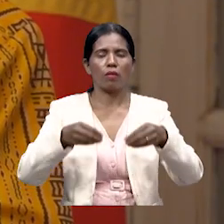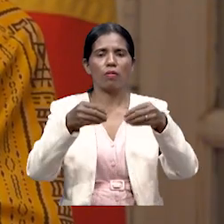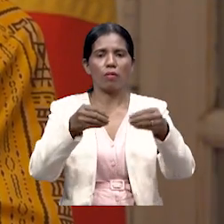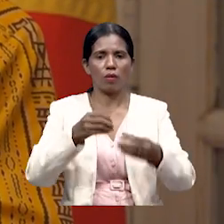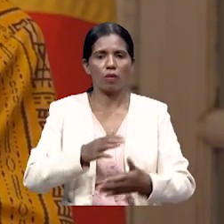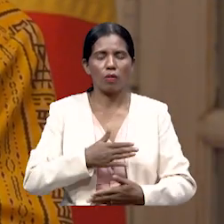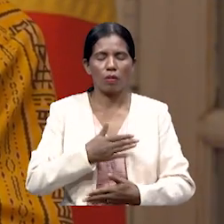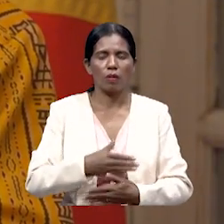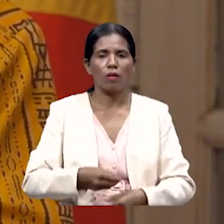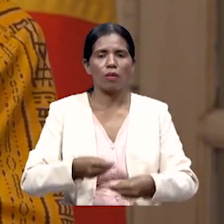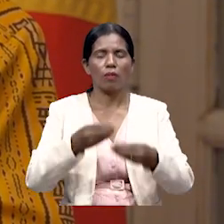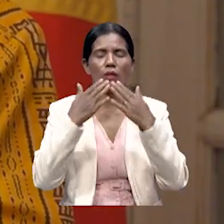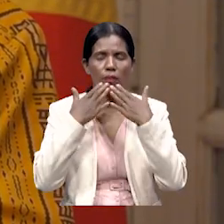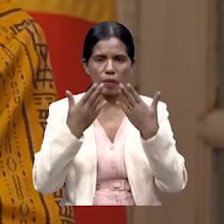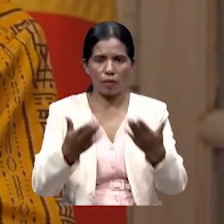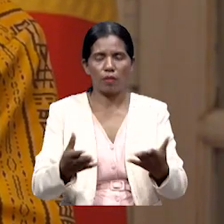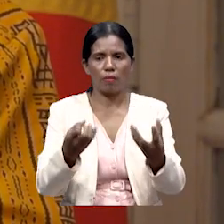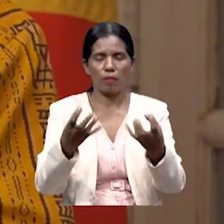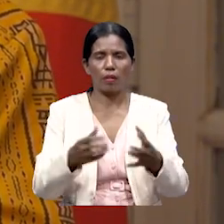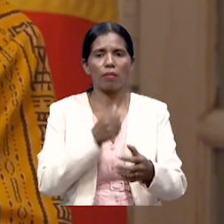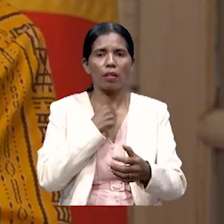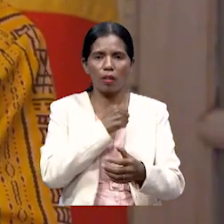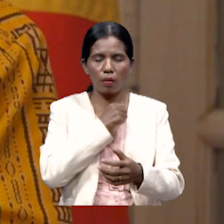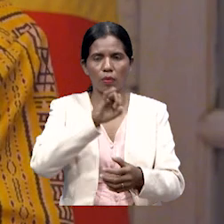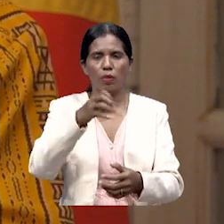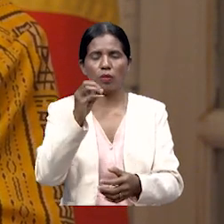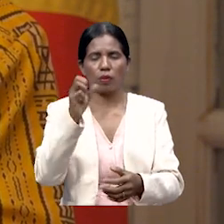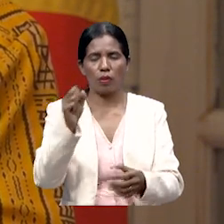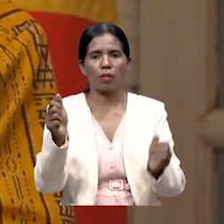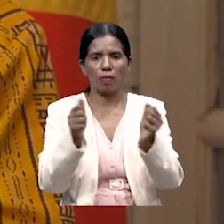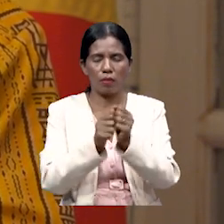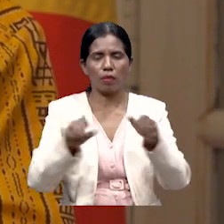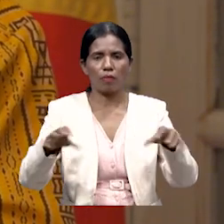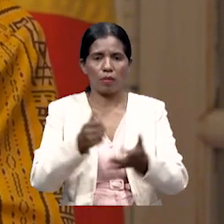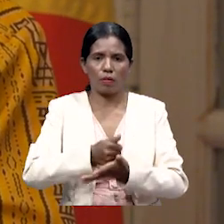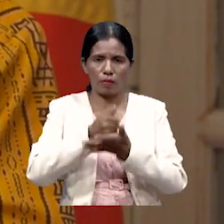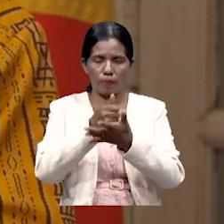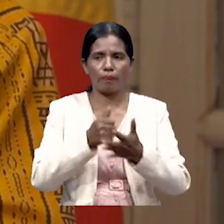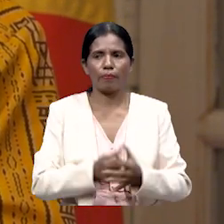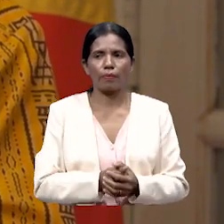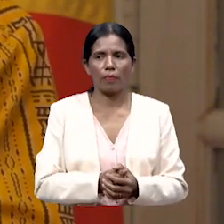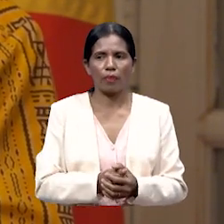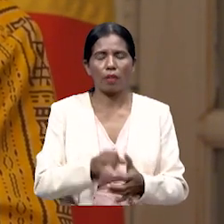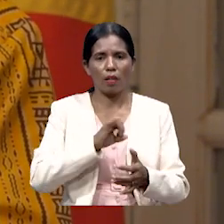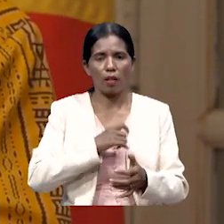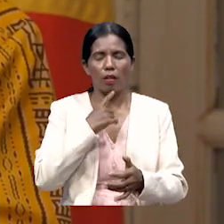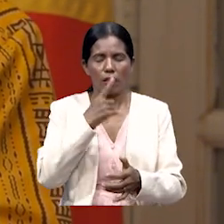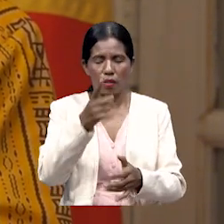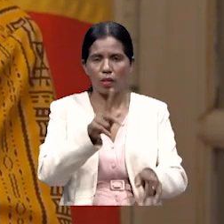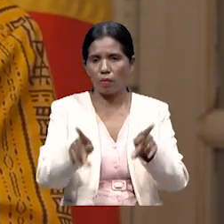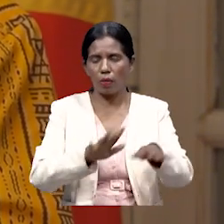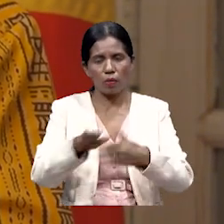contribuição, atual deve cumprir a minha compromisso no lugar do presidente da República. Ao louva e o voto de